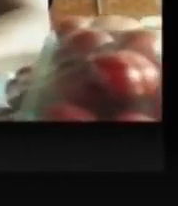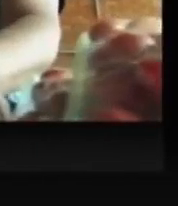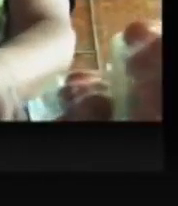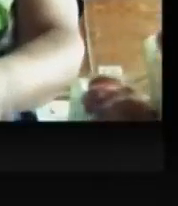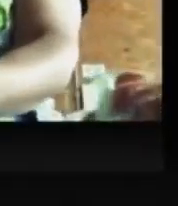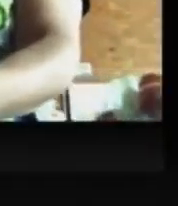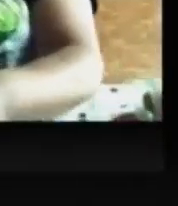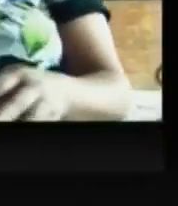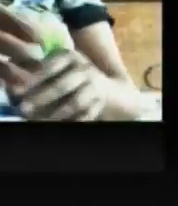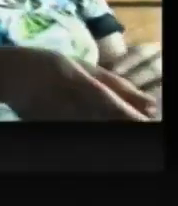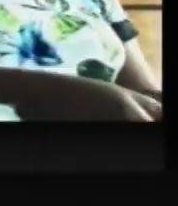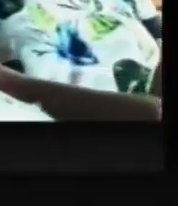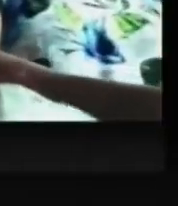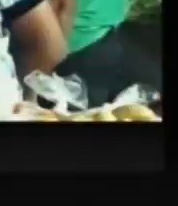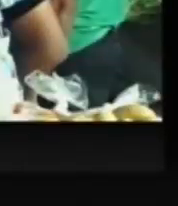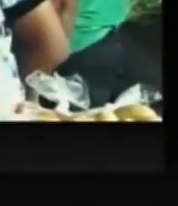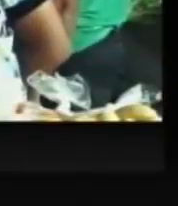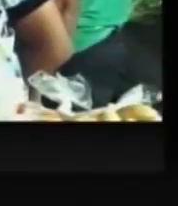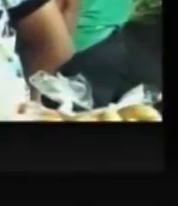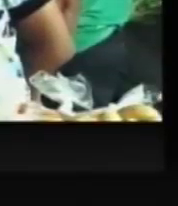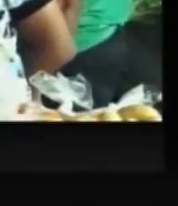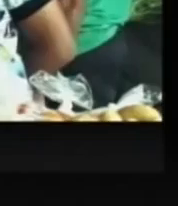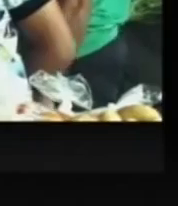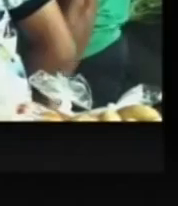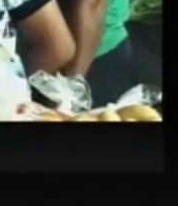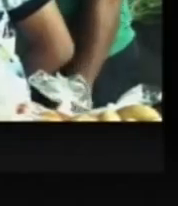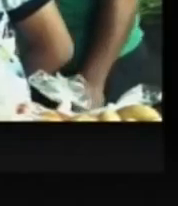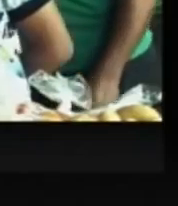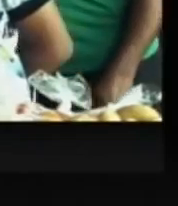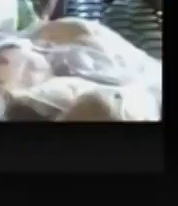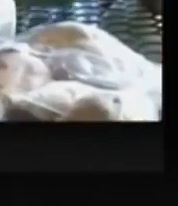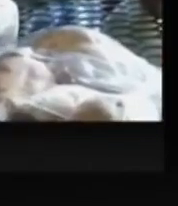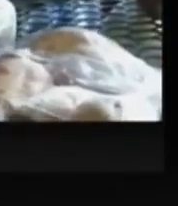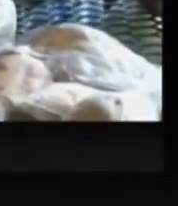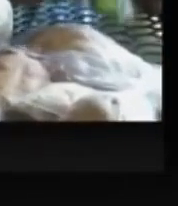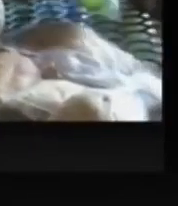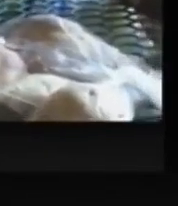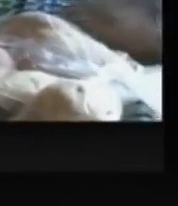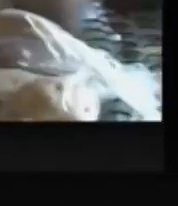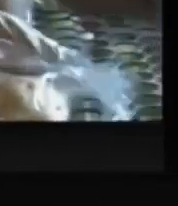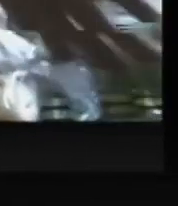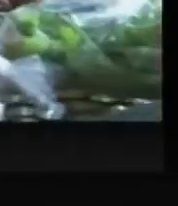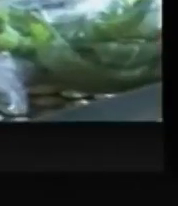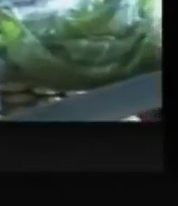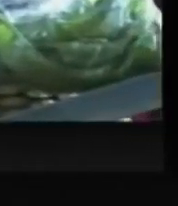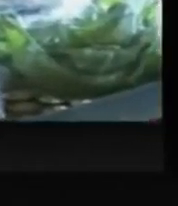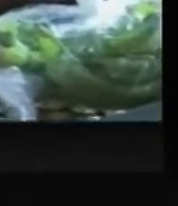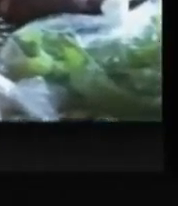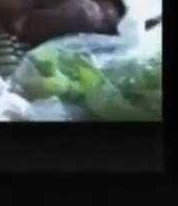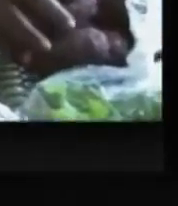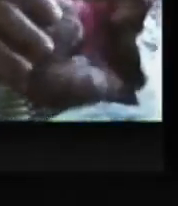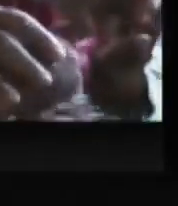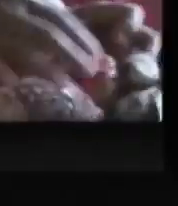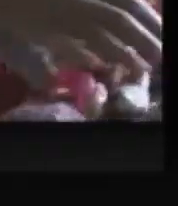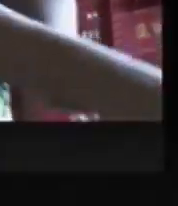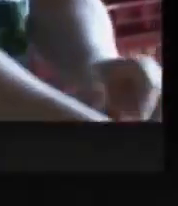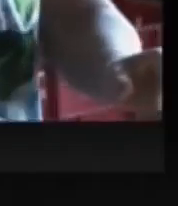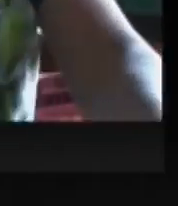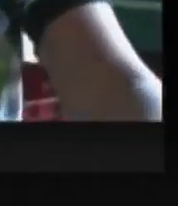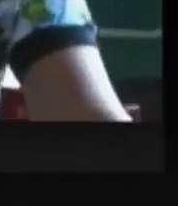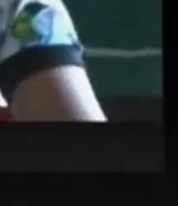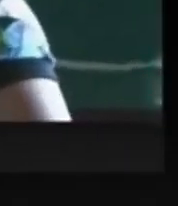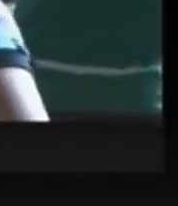muito grande de produção de alimentos, sejam alimentos produzidos no entorno do quintal, da